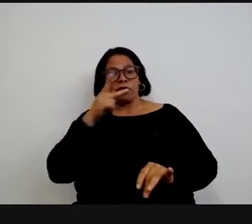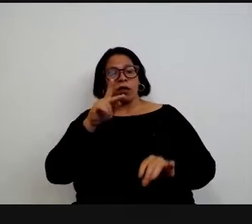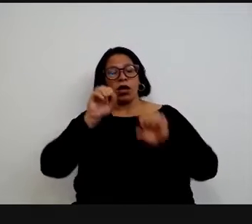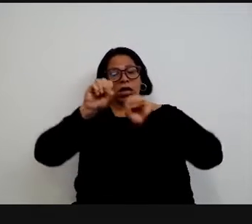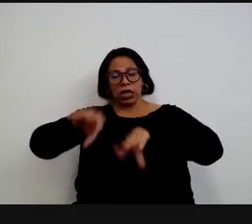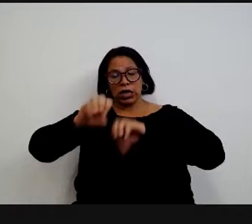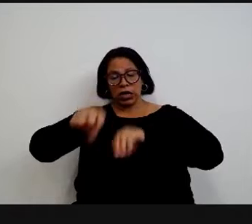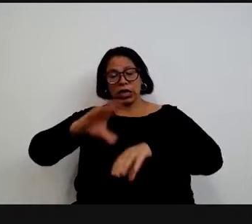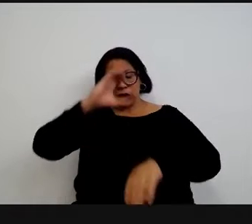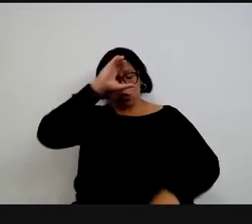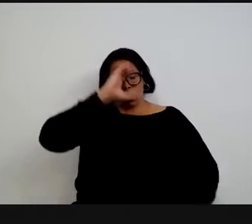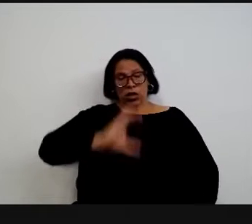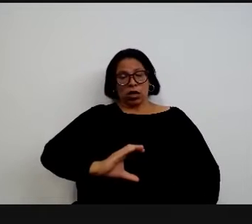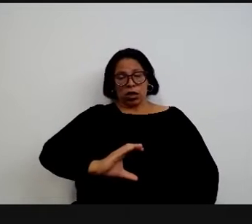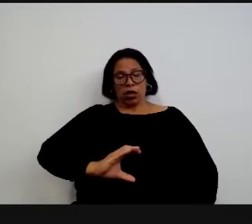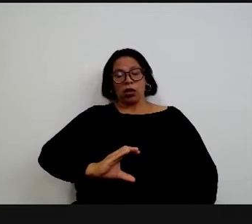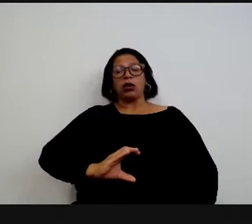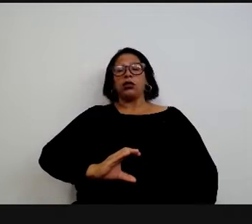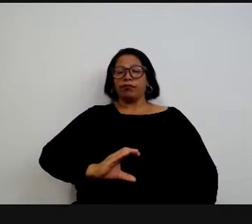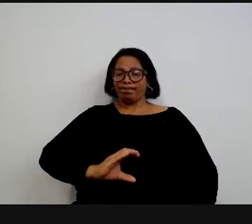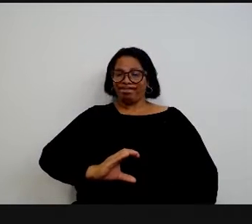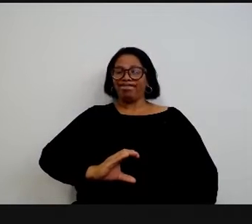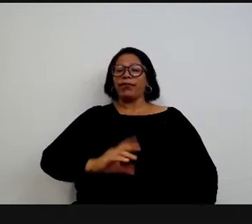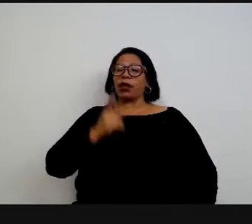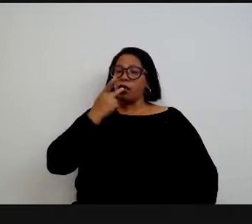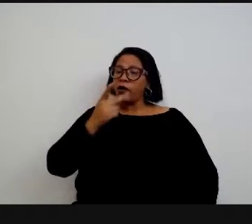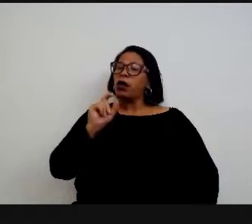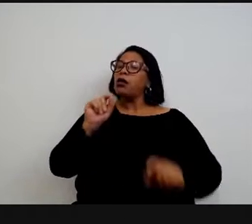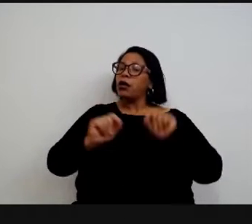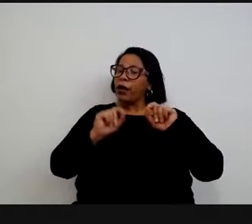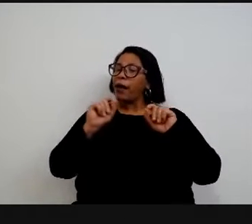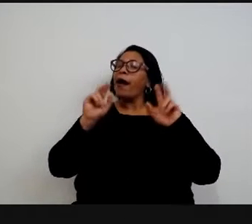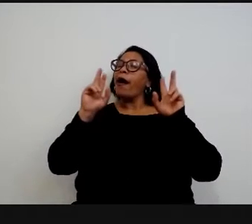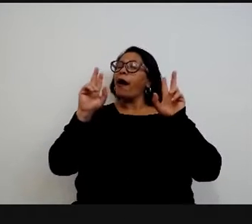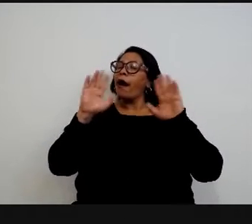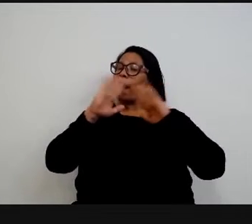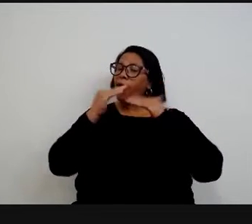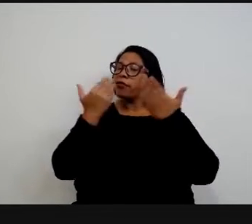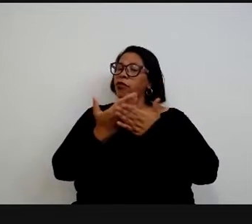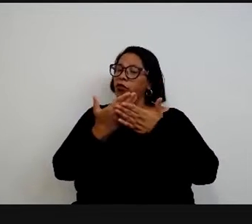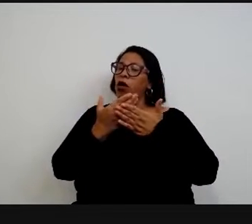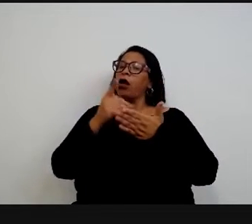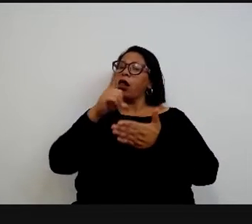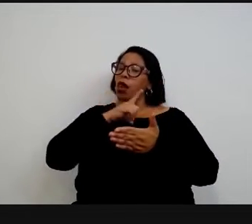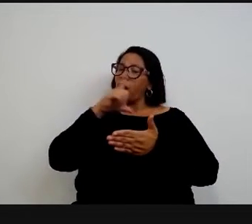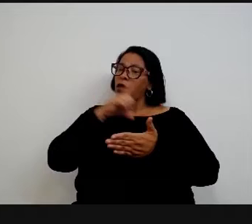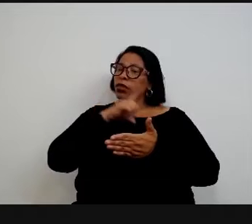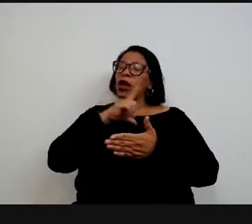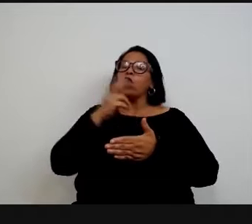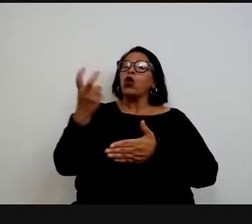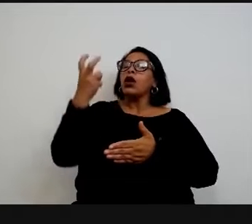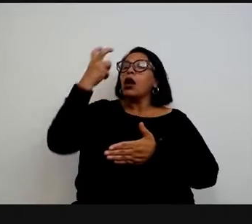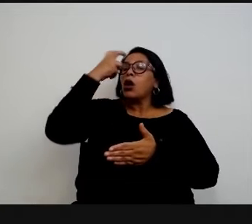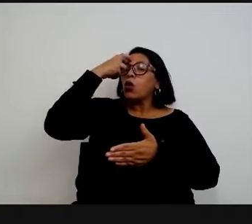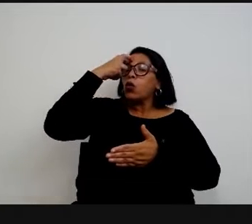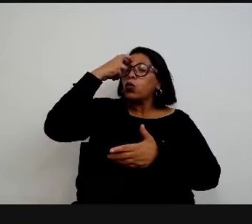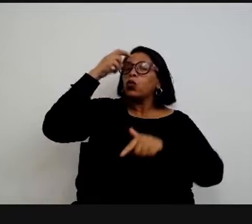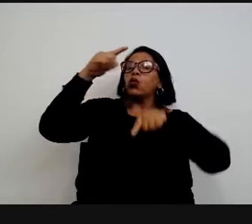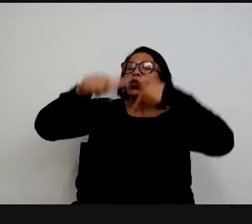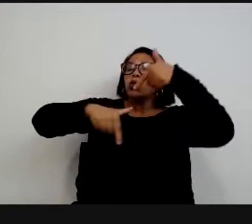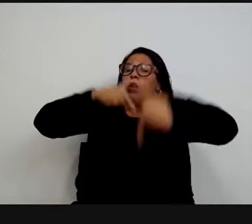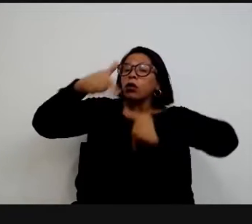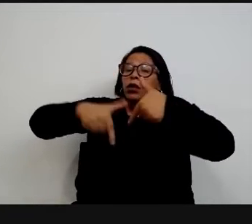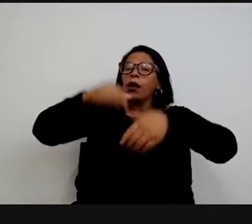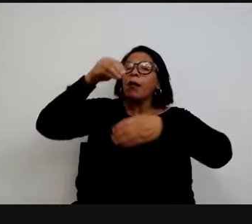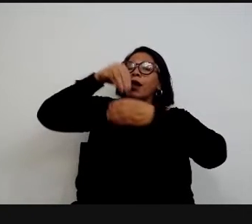em educação para a cidadania, a gente também está falando que as escolas transmitem um pouco do que é a cultura e o trabalho